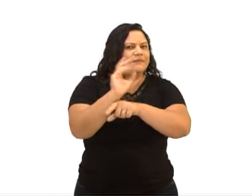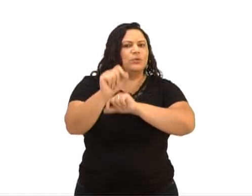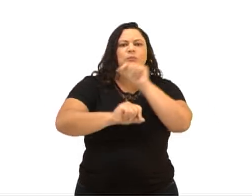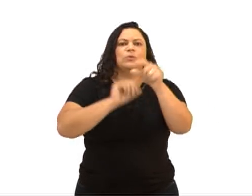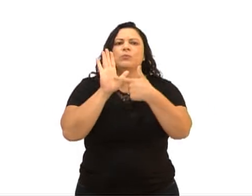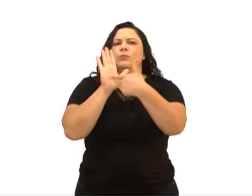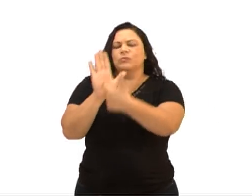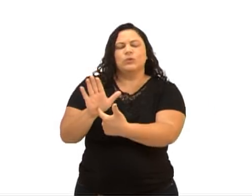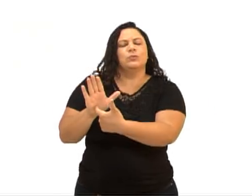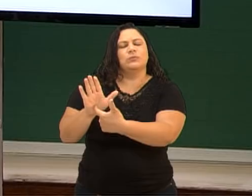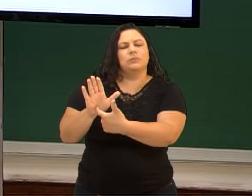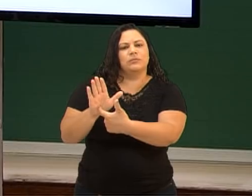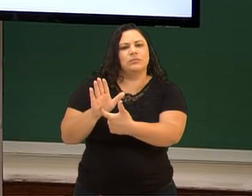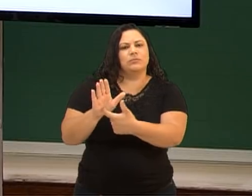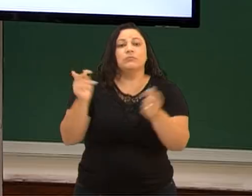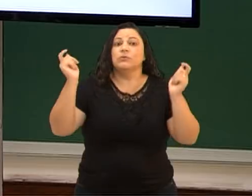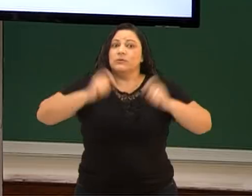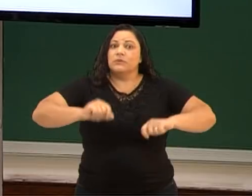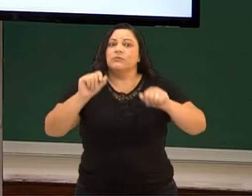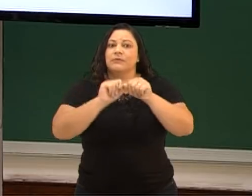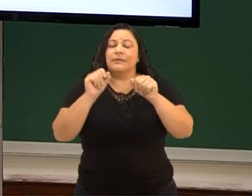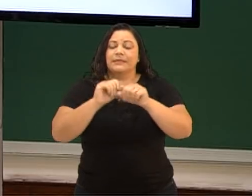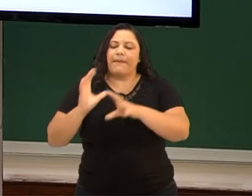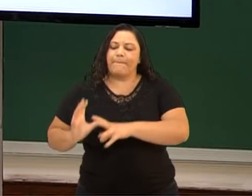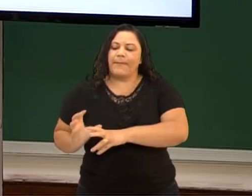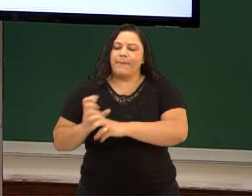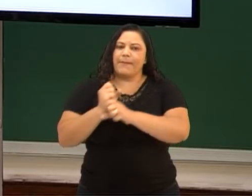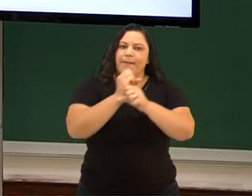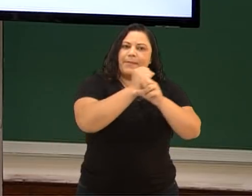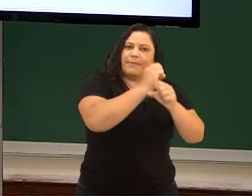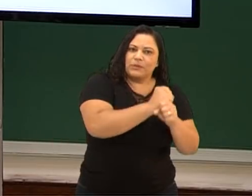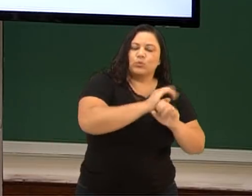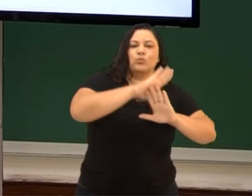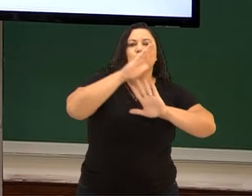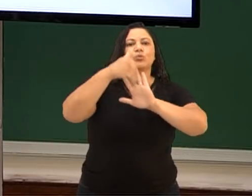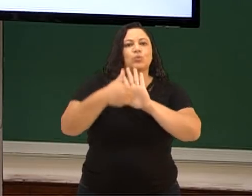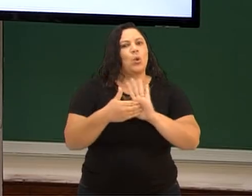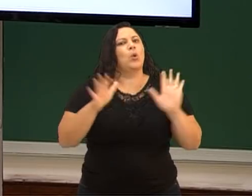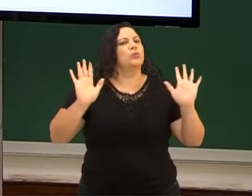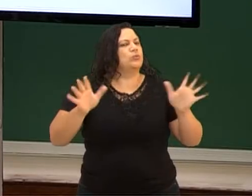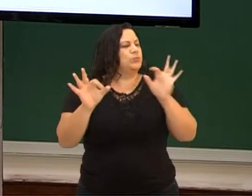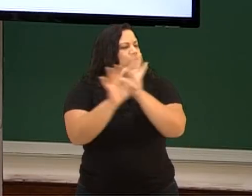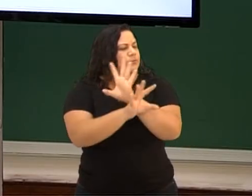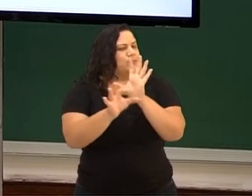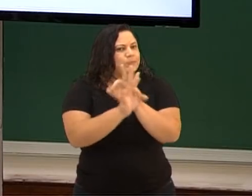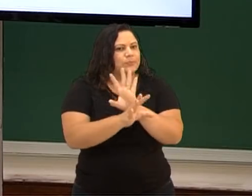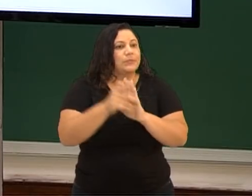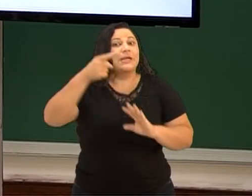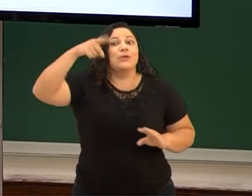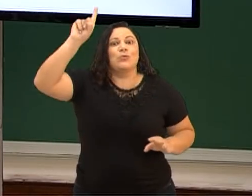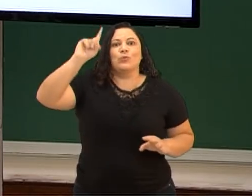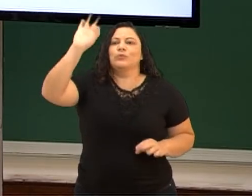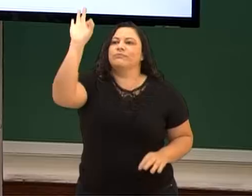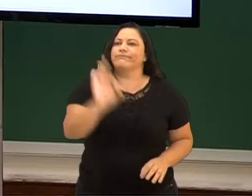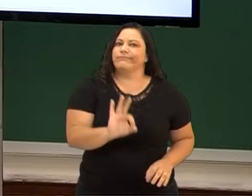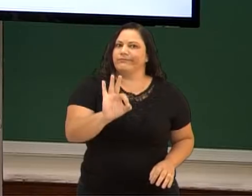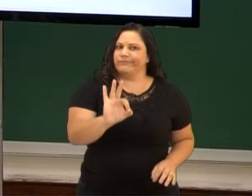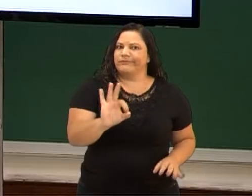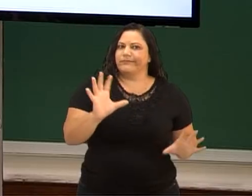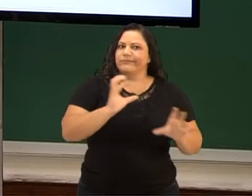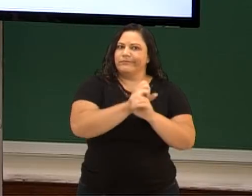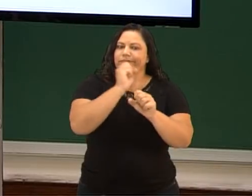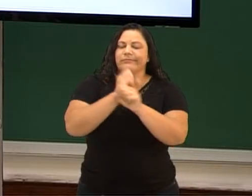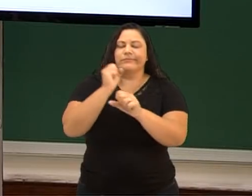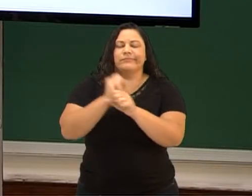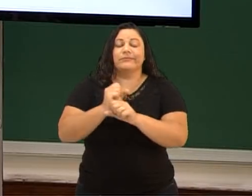na última aula que poderíamos fazer? Somar todos os que já estão prontos. Na última aula, não, desculpe, né? Nossa última porcentagem que calculamos.